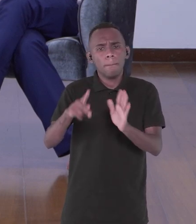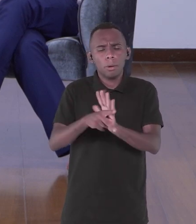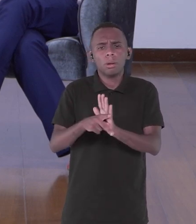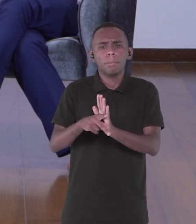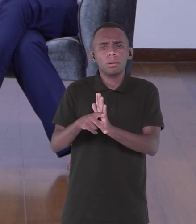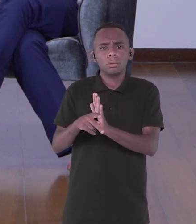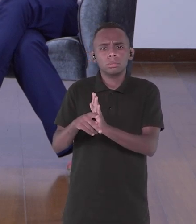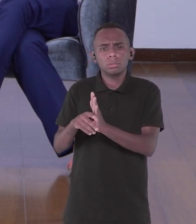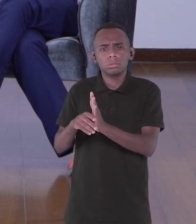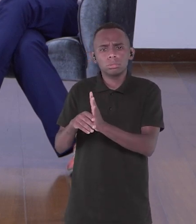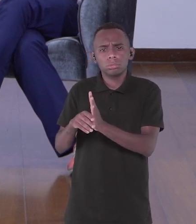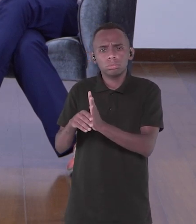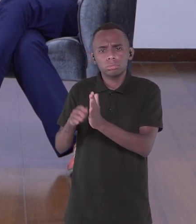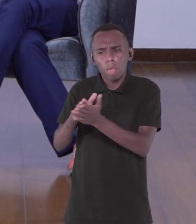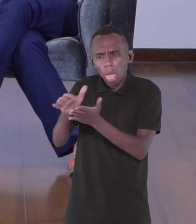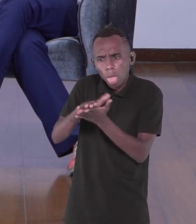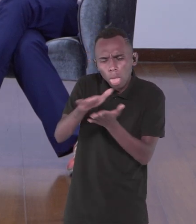procurar